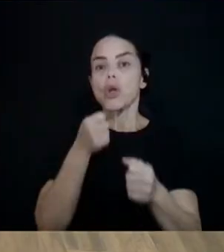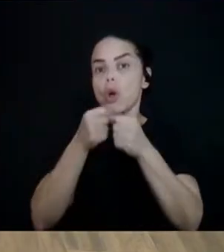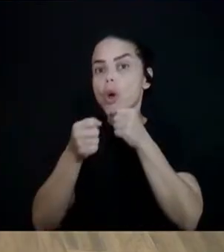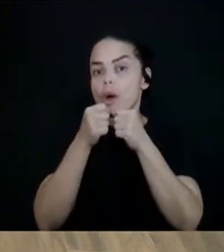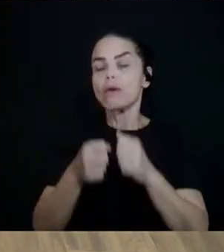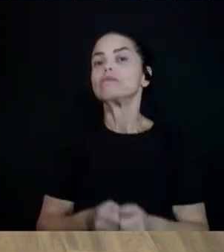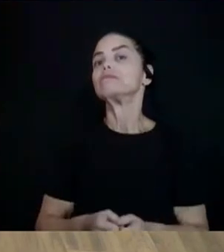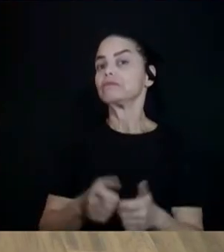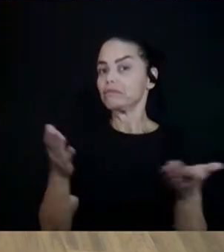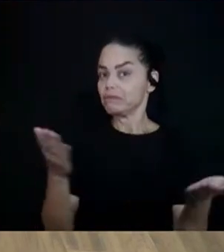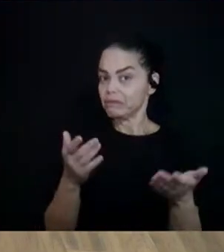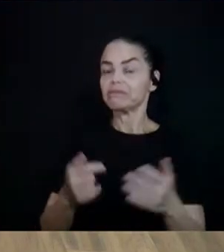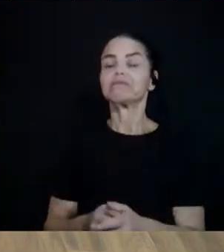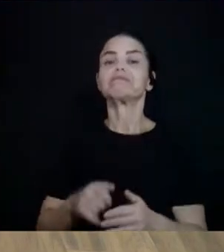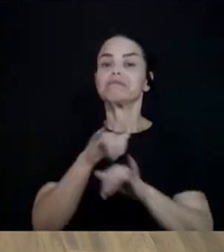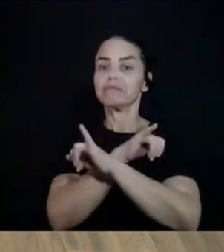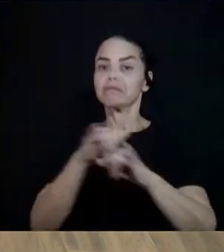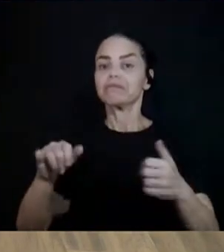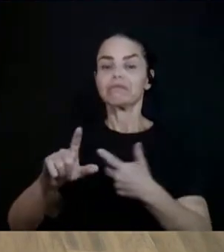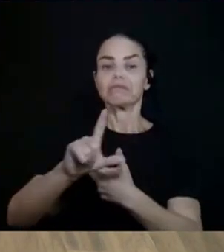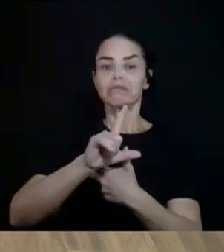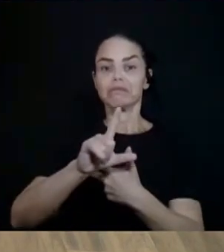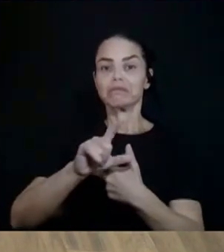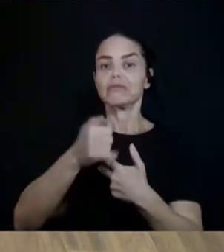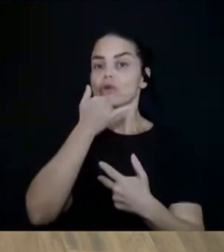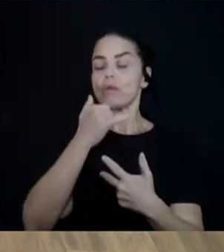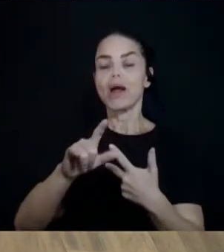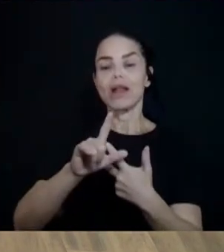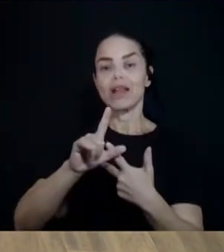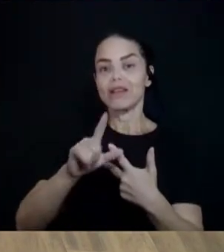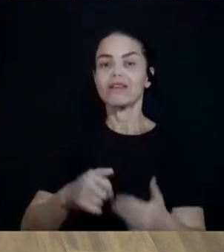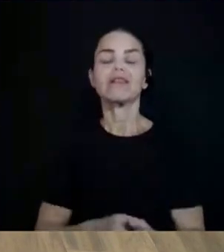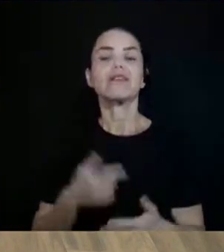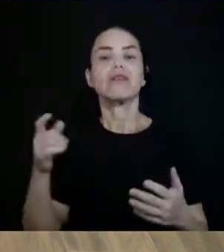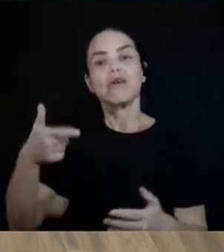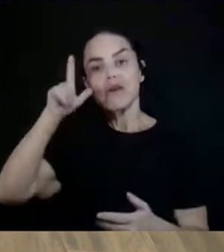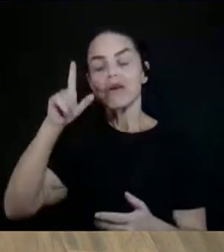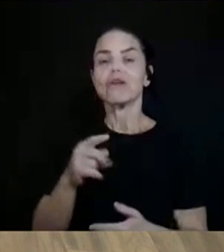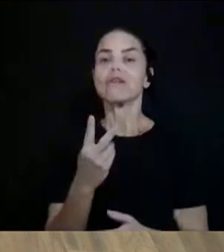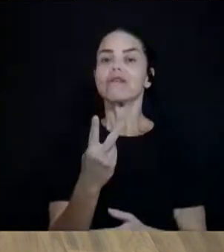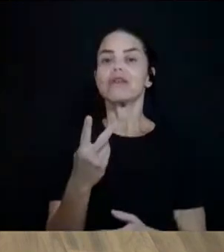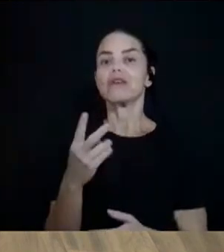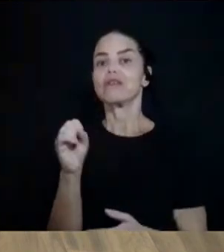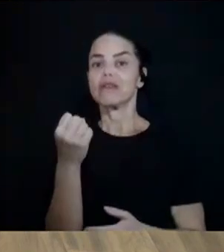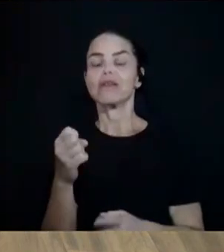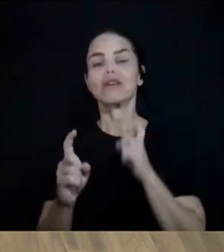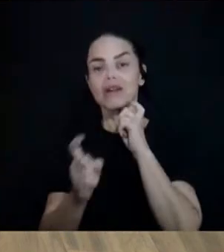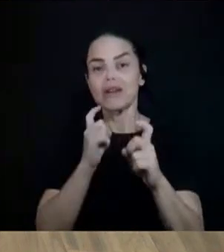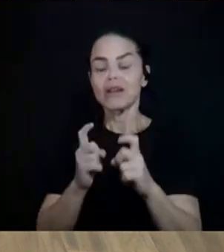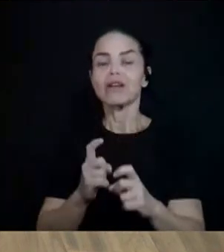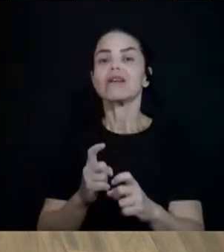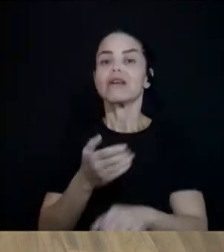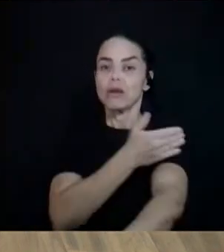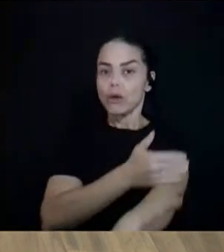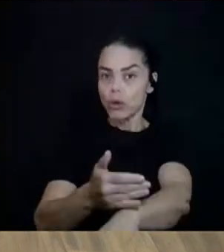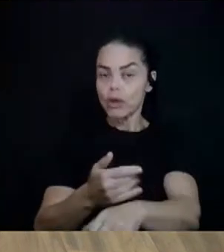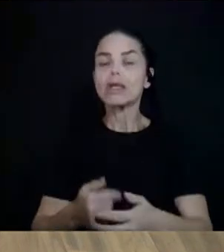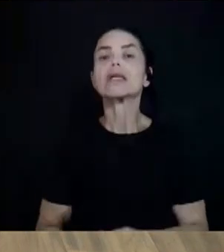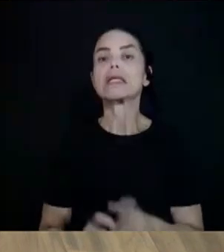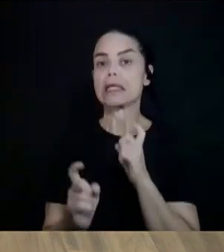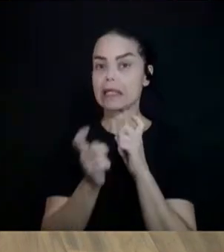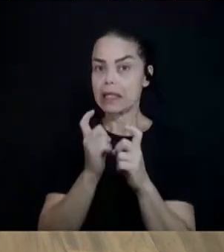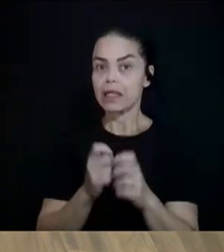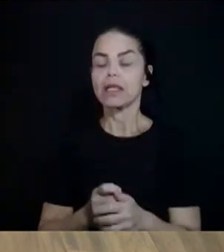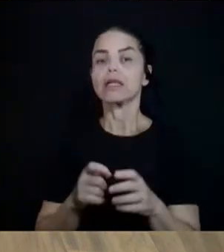com as notícias do Legislativo, porque ontem foi dia da 28ª reunião ordinária, os vereadores se reuniram por